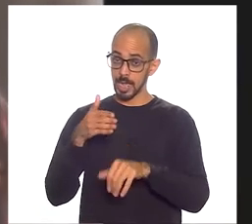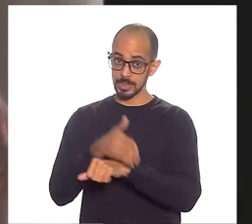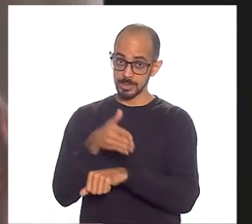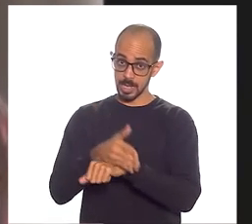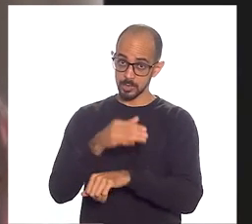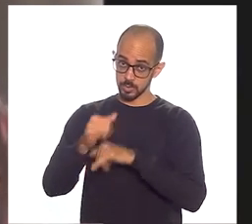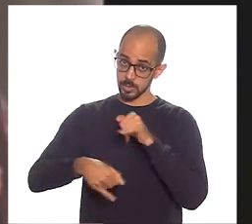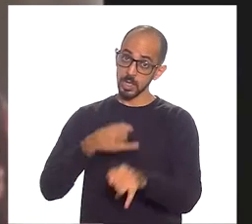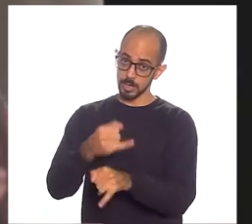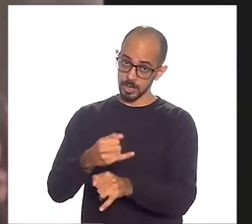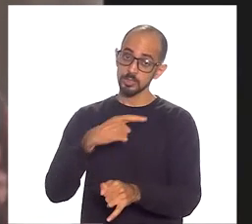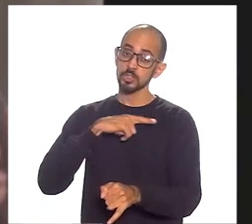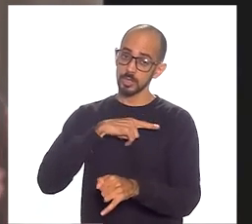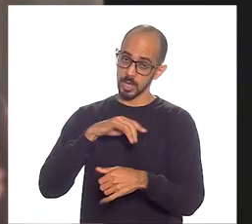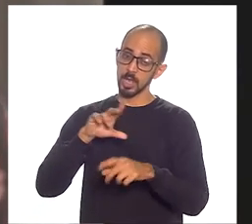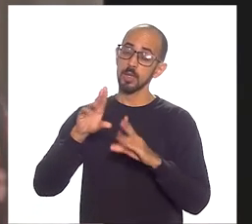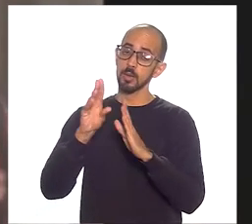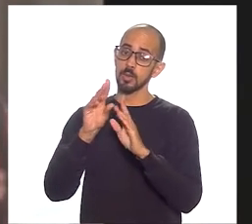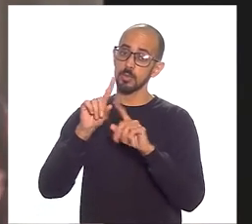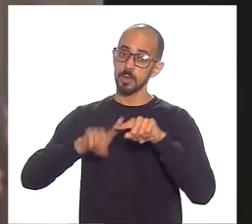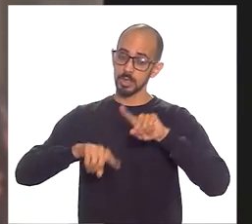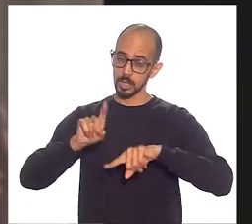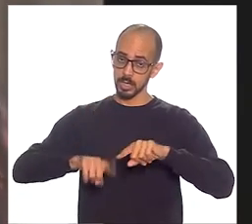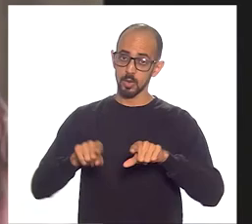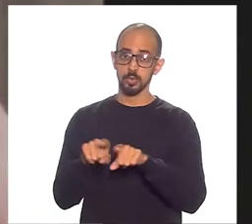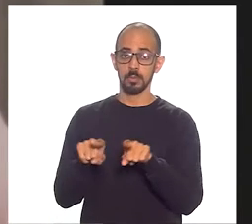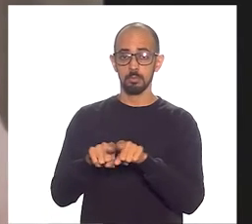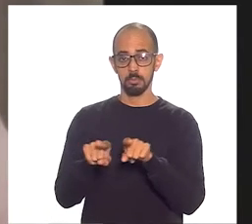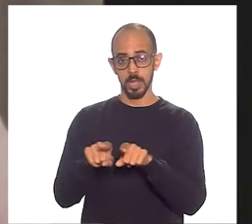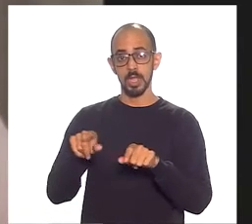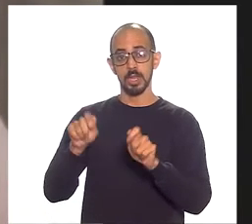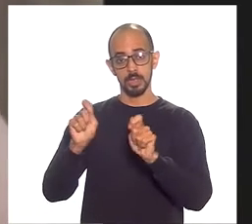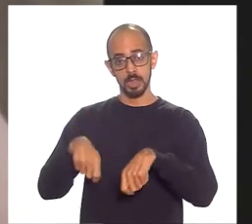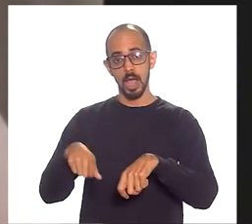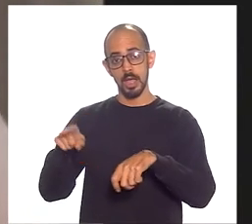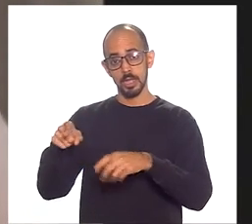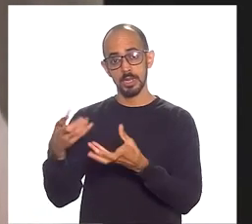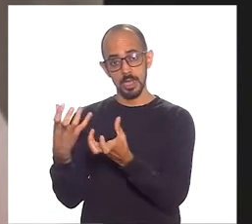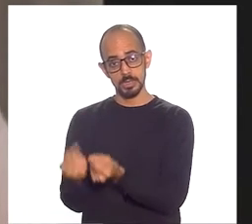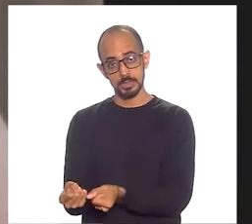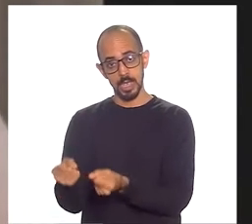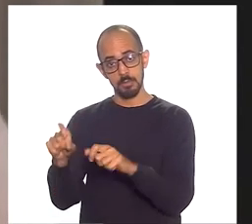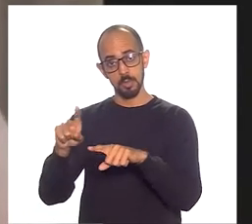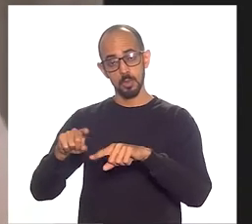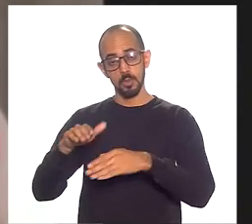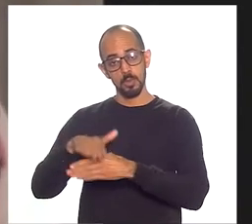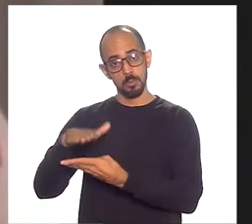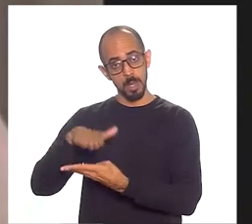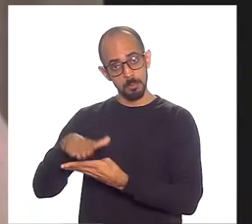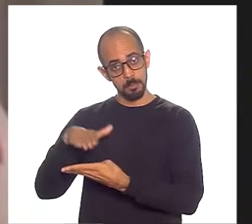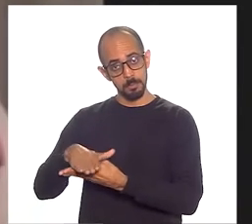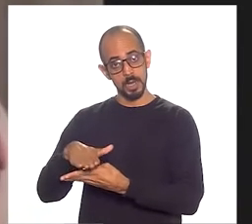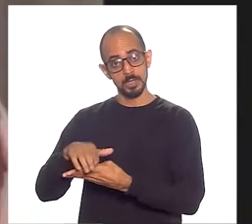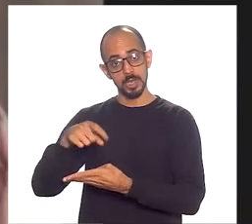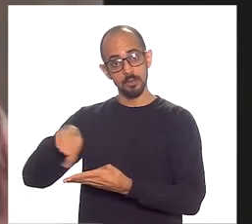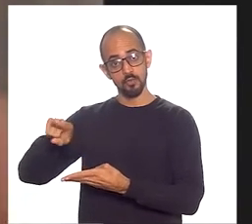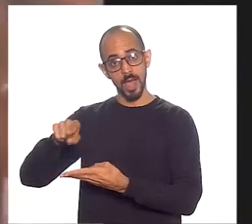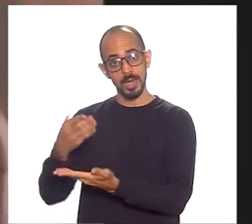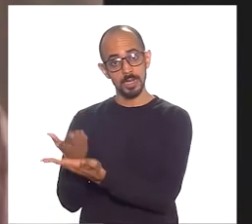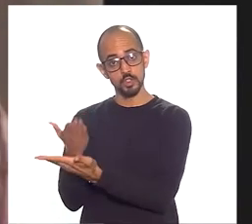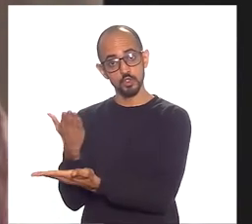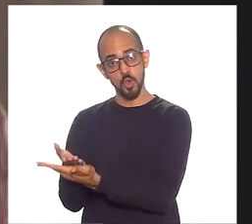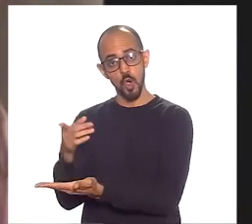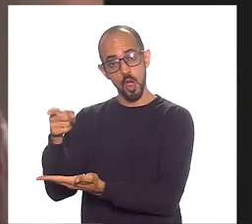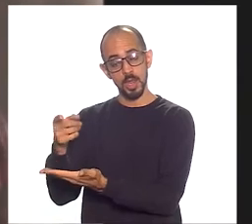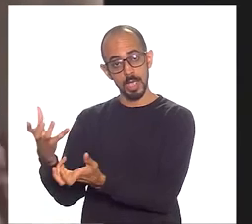acesso. Então, a gente coloca que o aluno que não tem acesso, ele recebe o um material impresso, ele vai na unidade escolar, ele